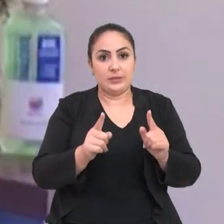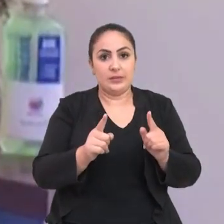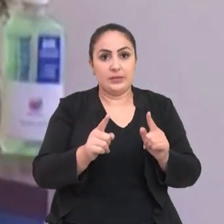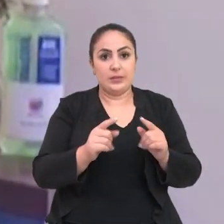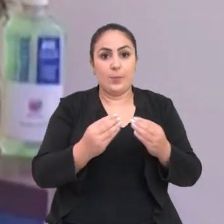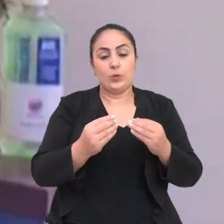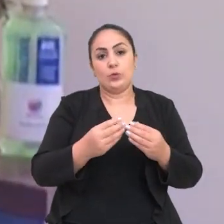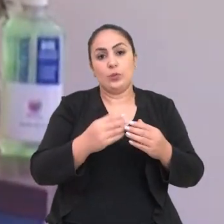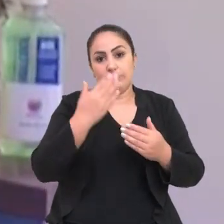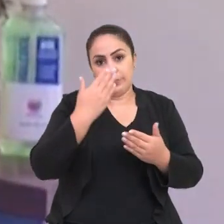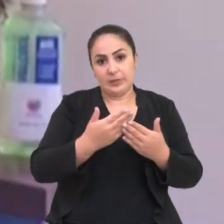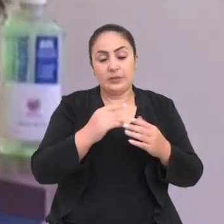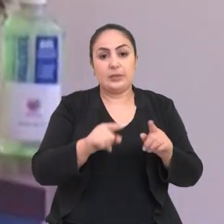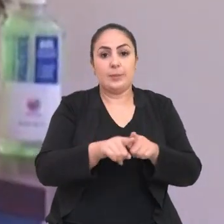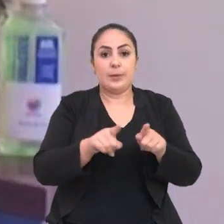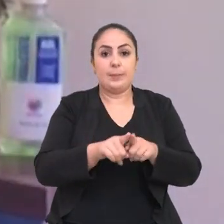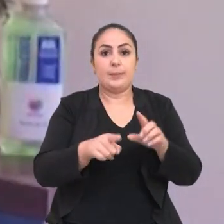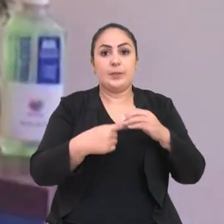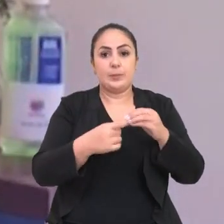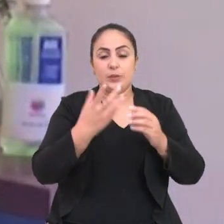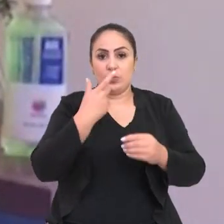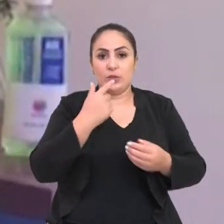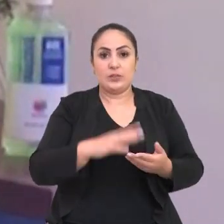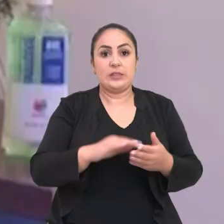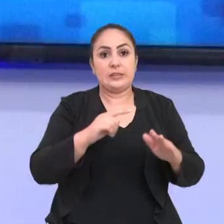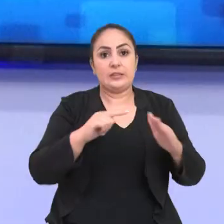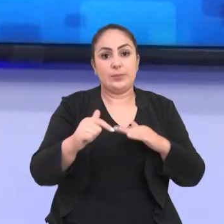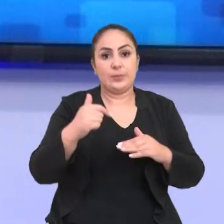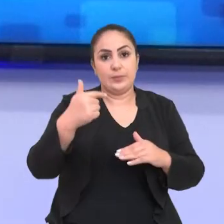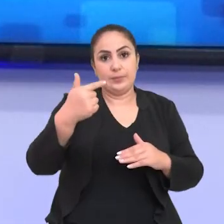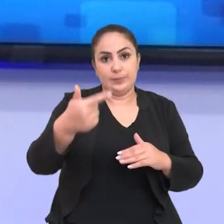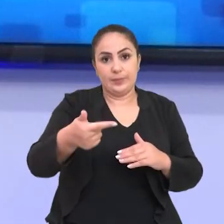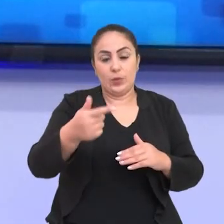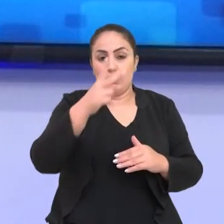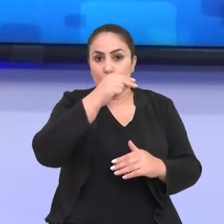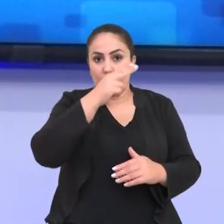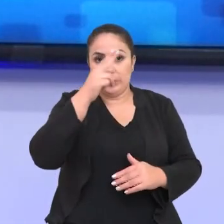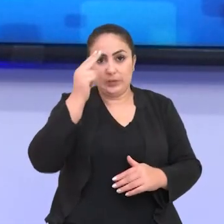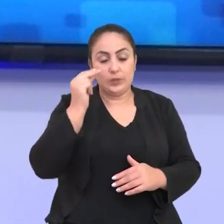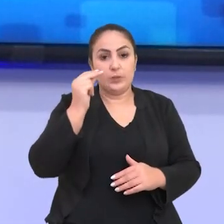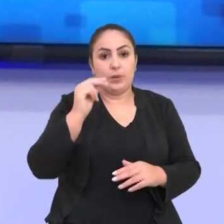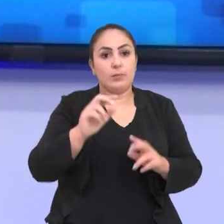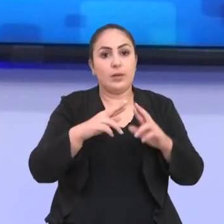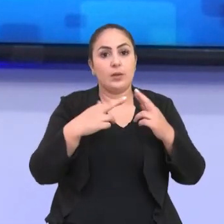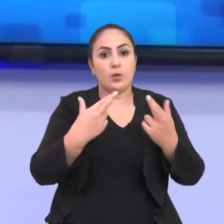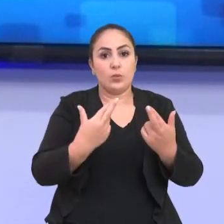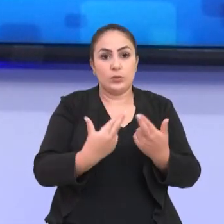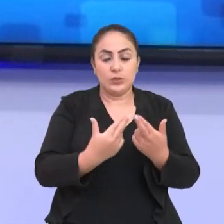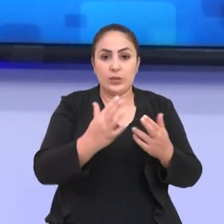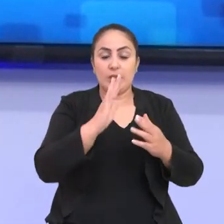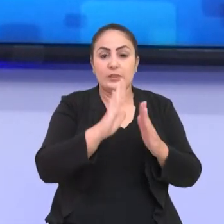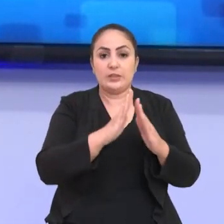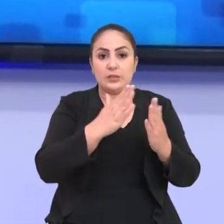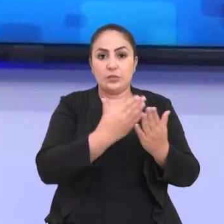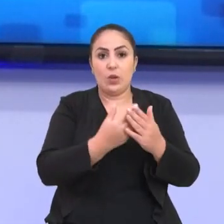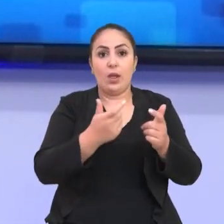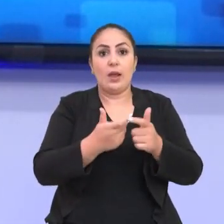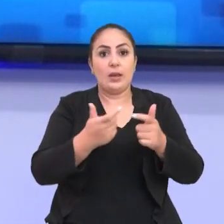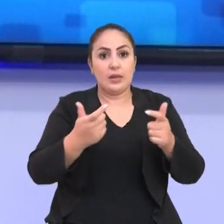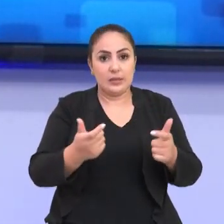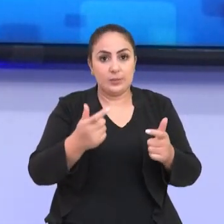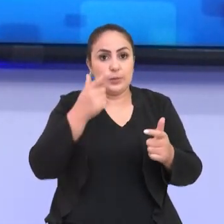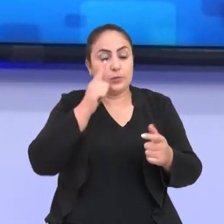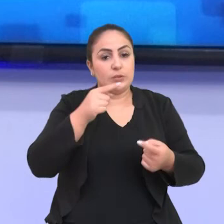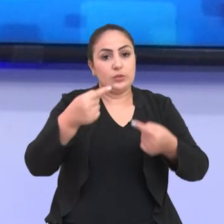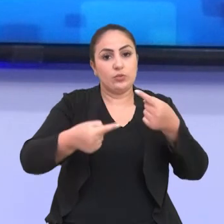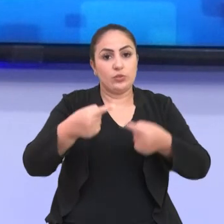mas isso é muito válido, né, principalmente na infância. Na próxima semana, o município deverá se reunir com as escolas